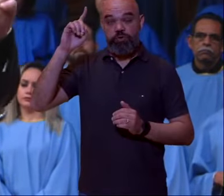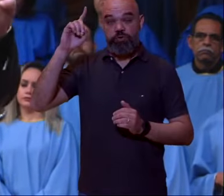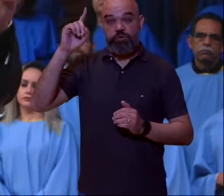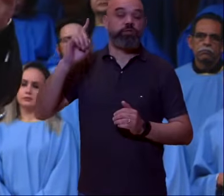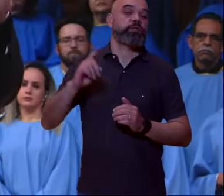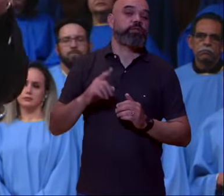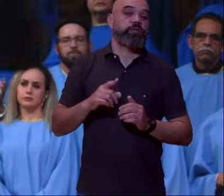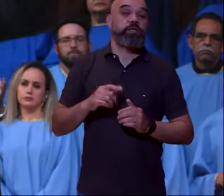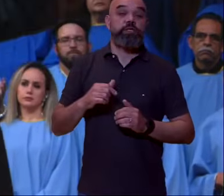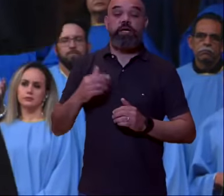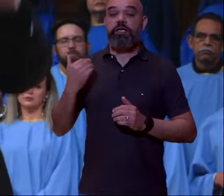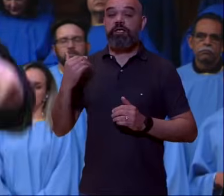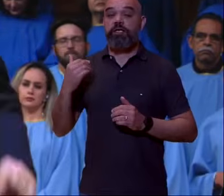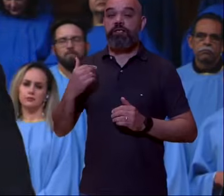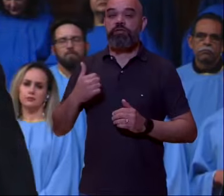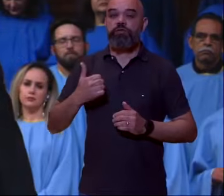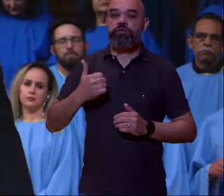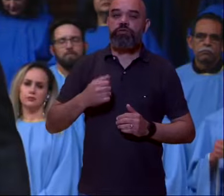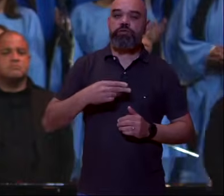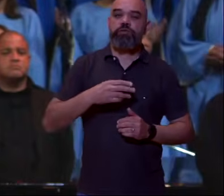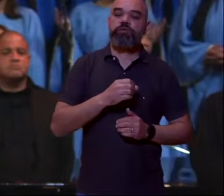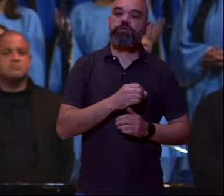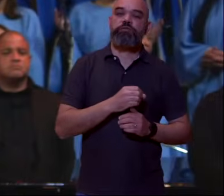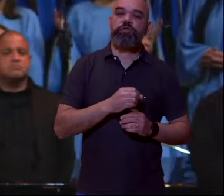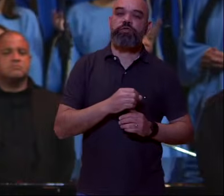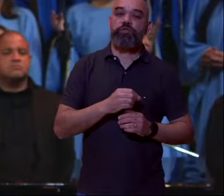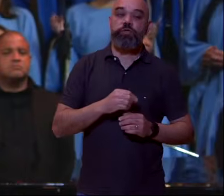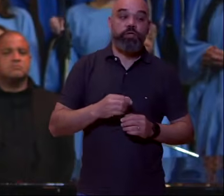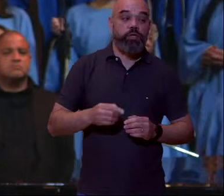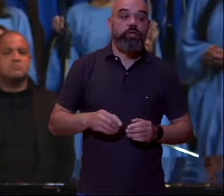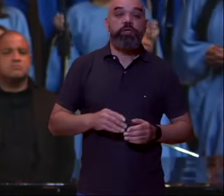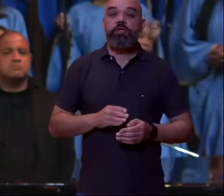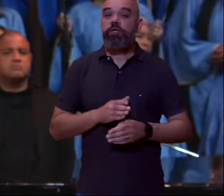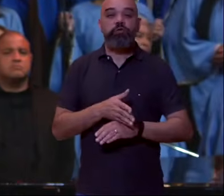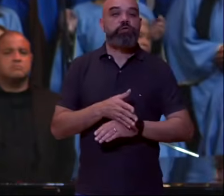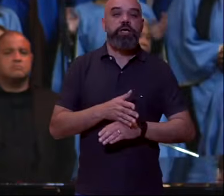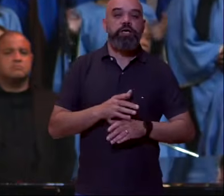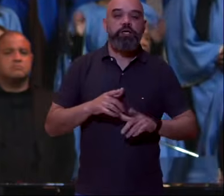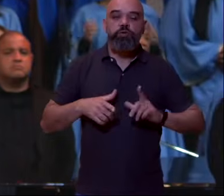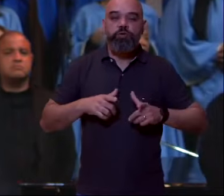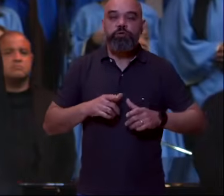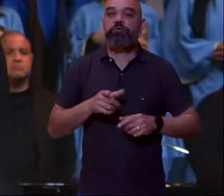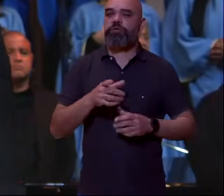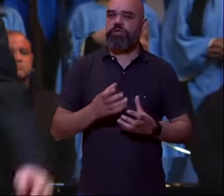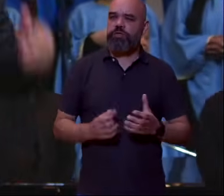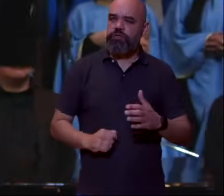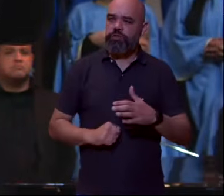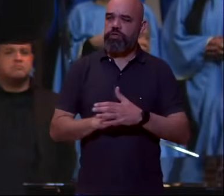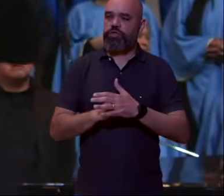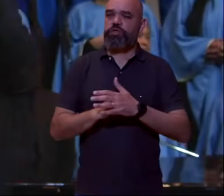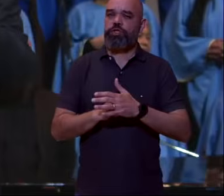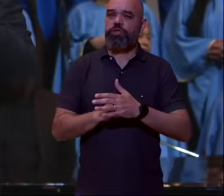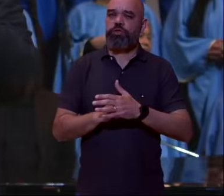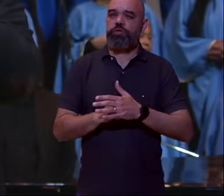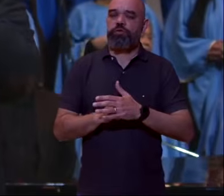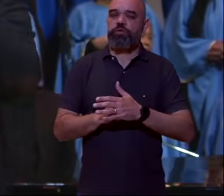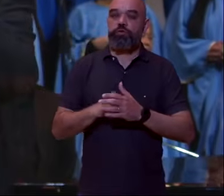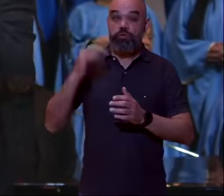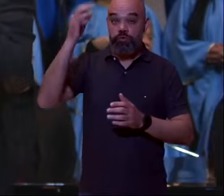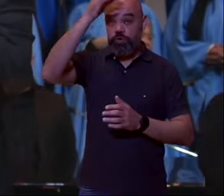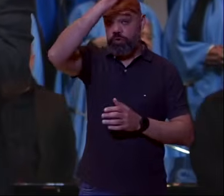aqueles 120 não saíram de Jerusalém. Quer ser cheio do Espírito?